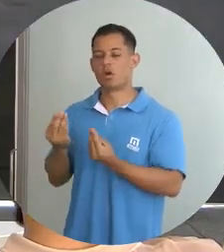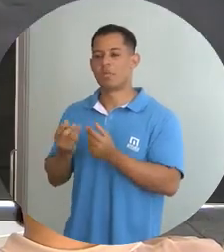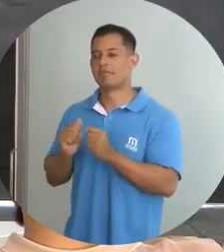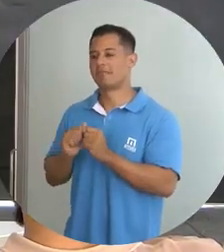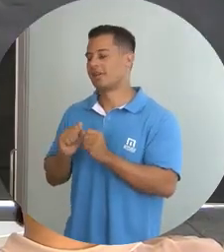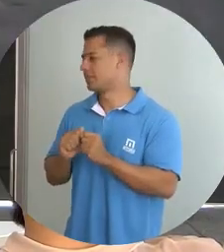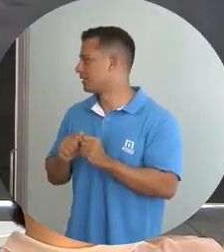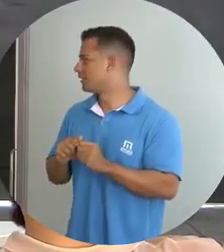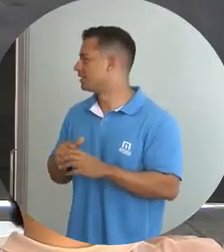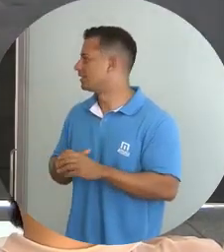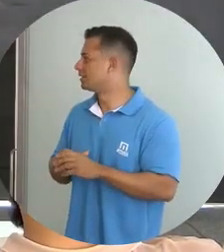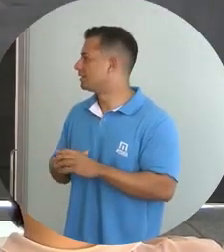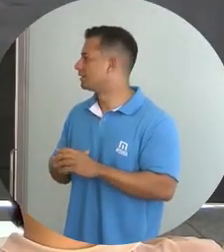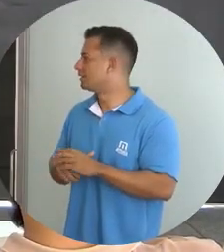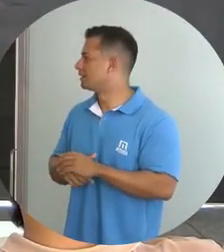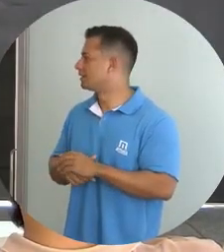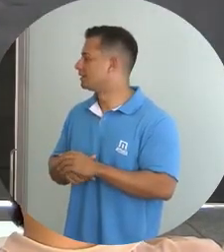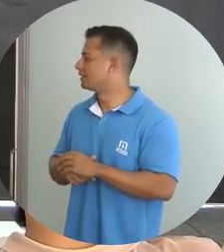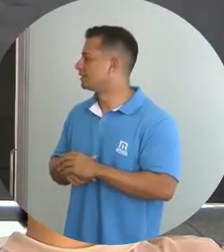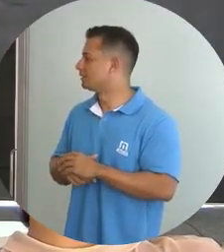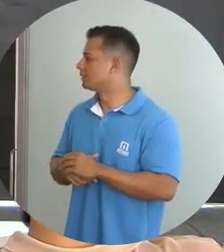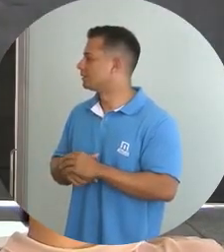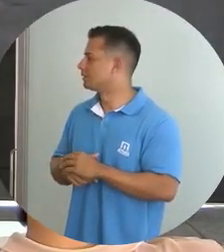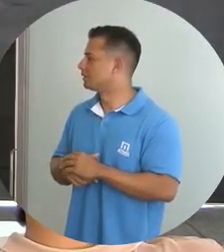A ancoragem, ela...